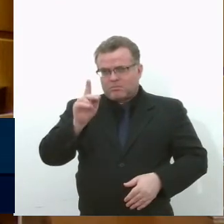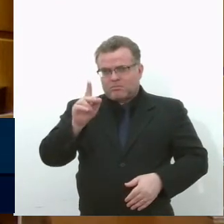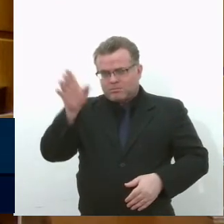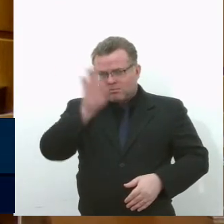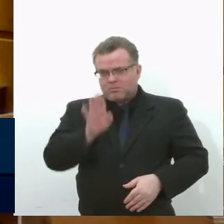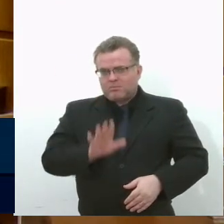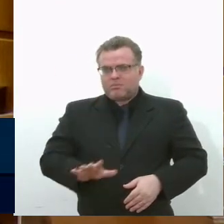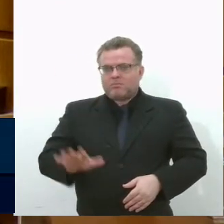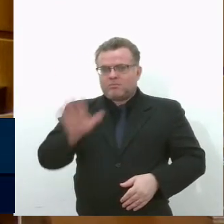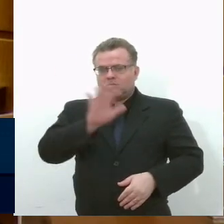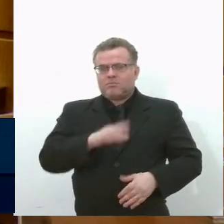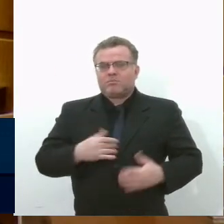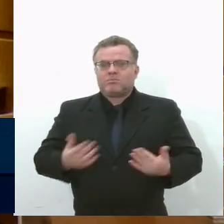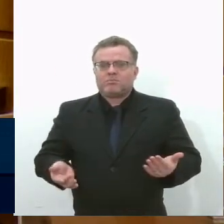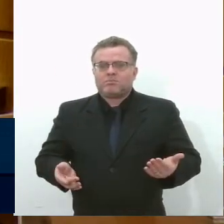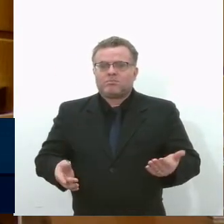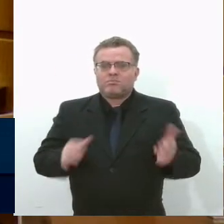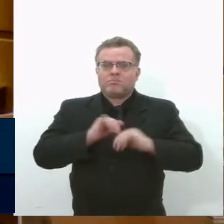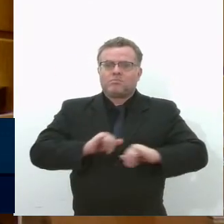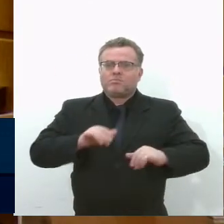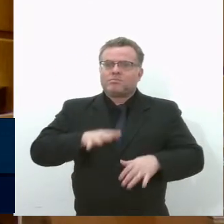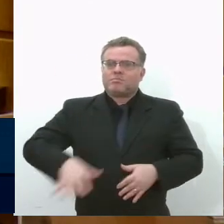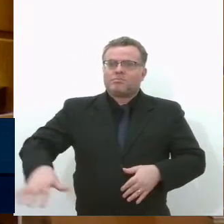diz que a zona de expansão,